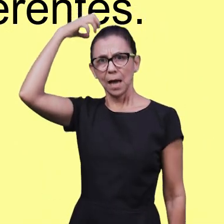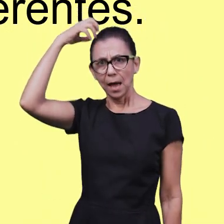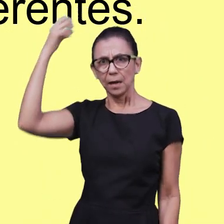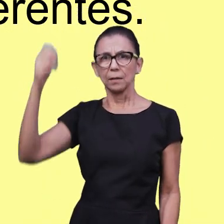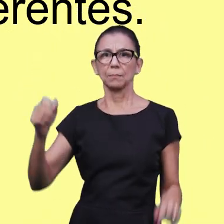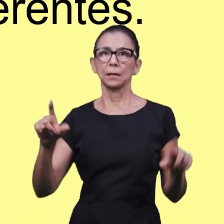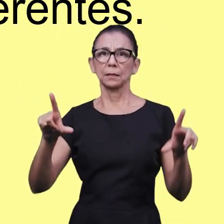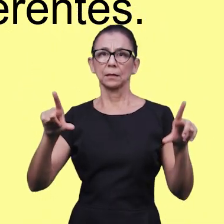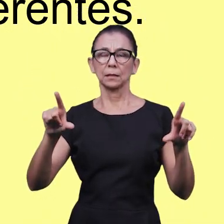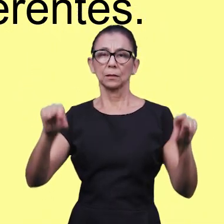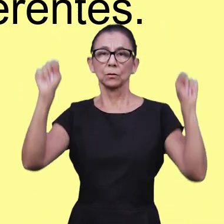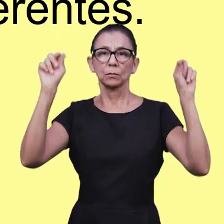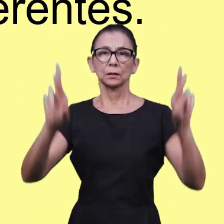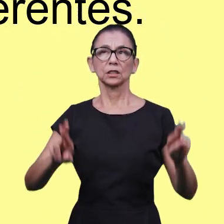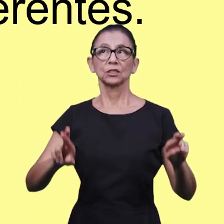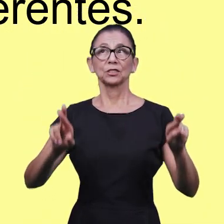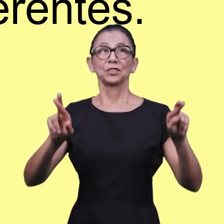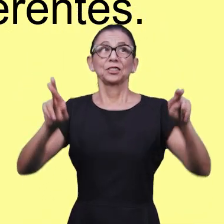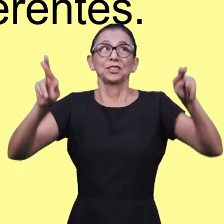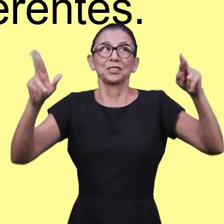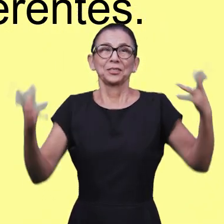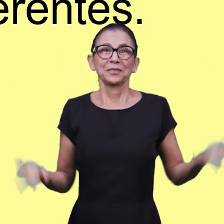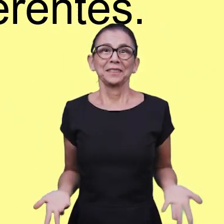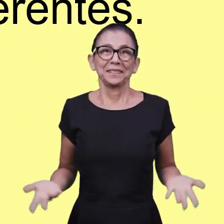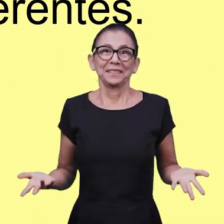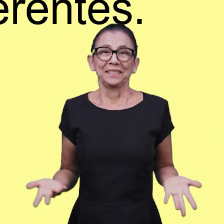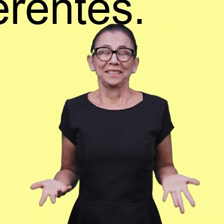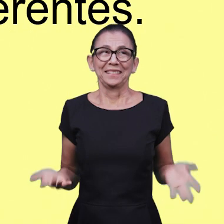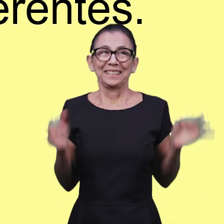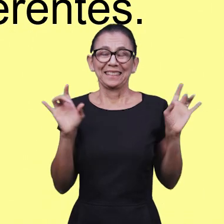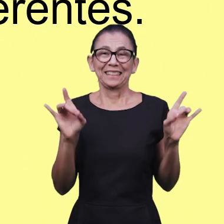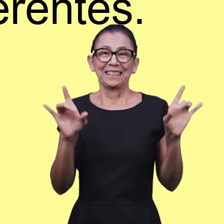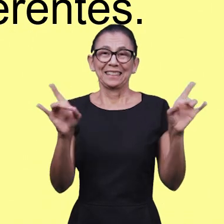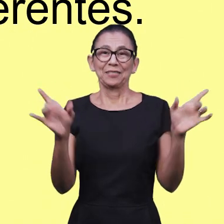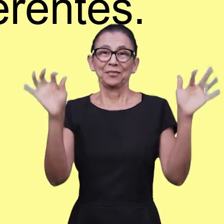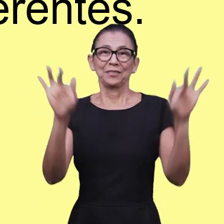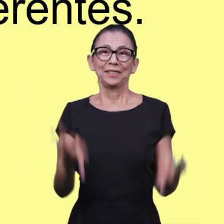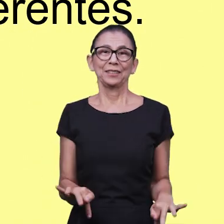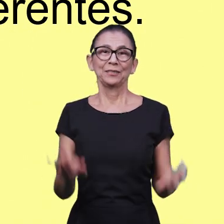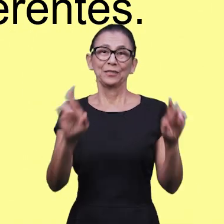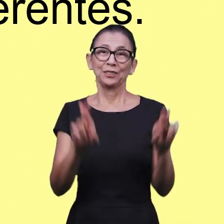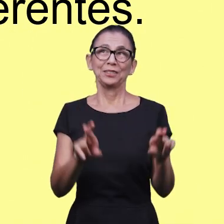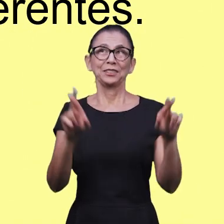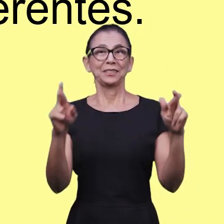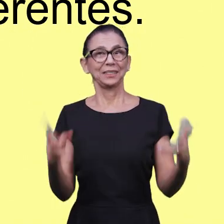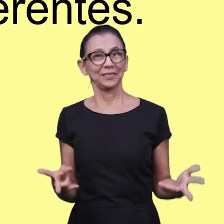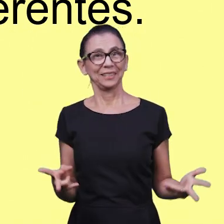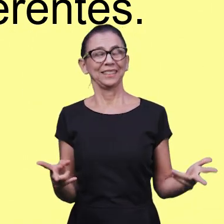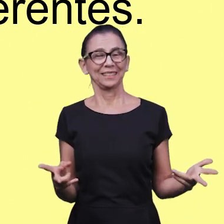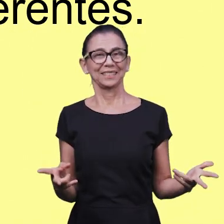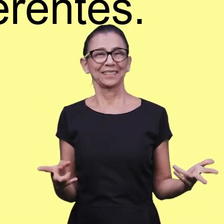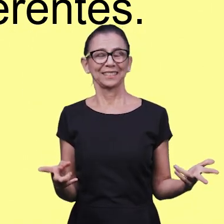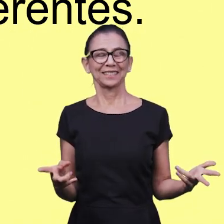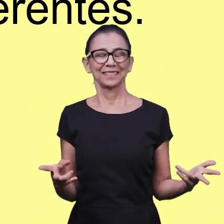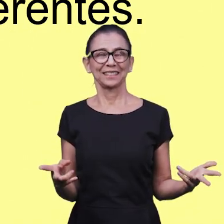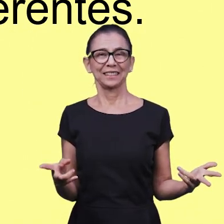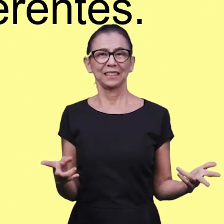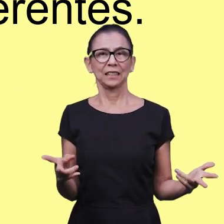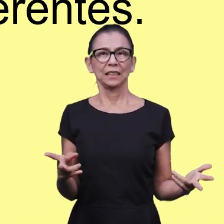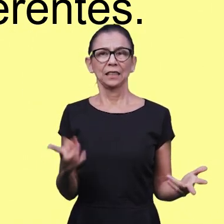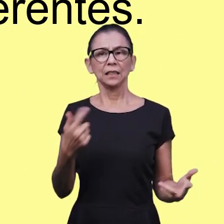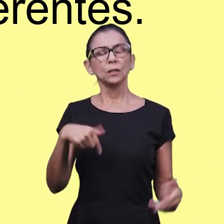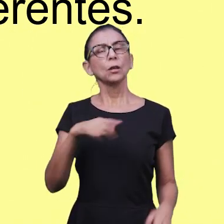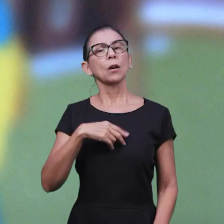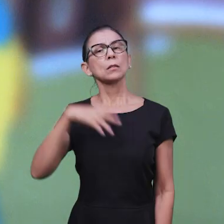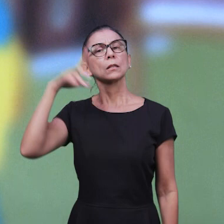bem diferentes. Por causa disso, cada um teve um final diferente. As escolhas que nós fazemos todos